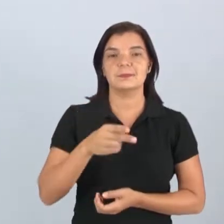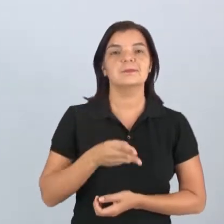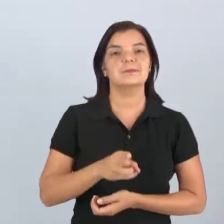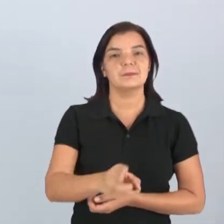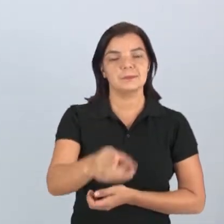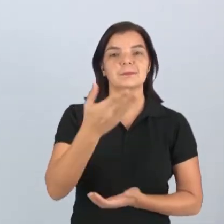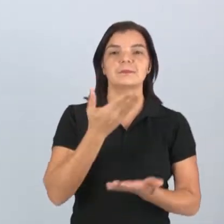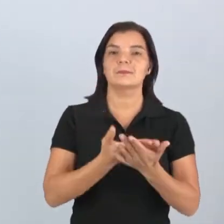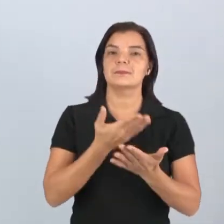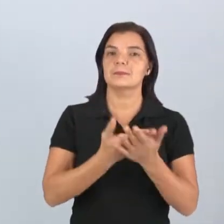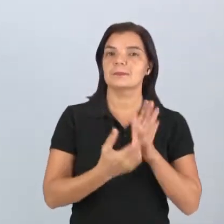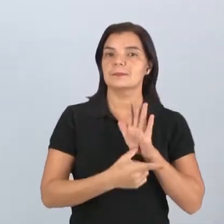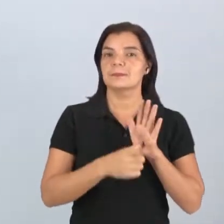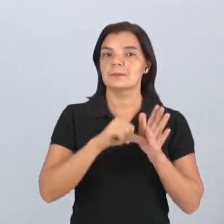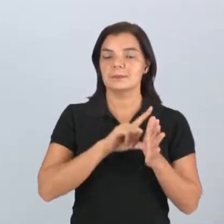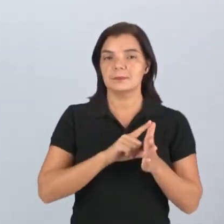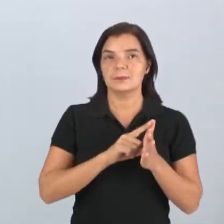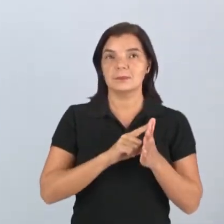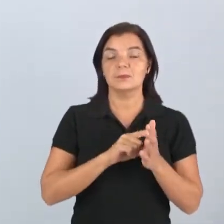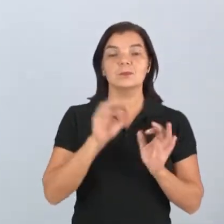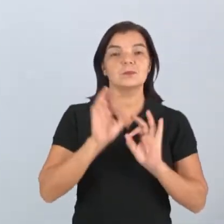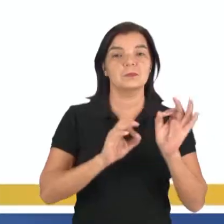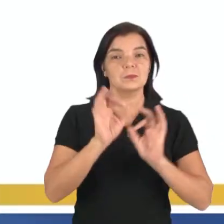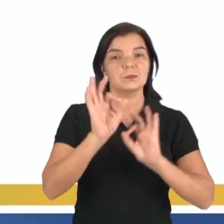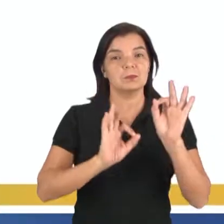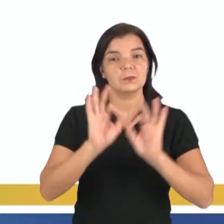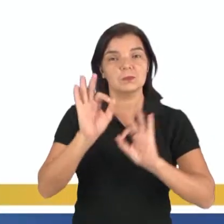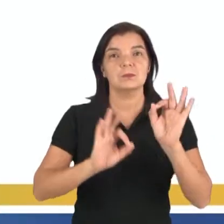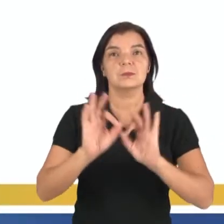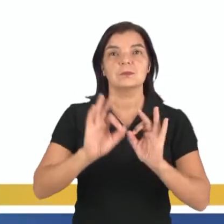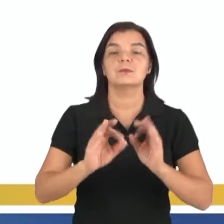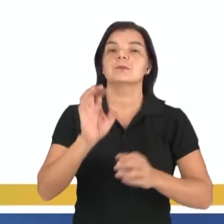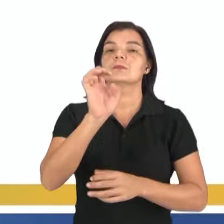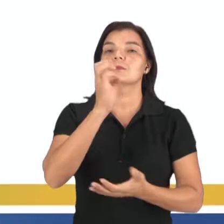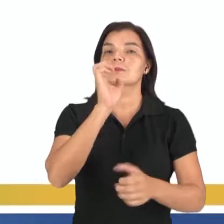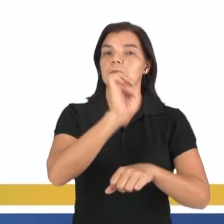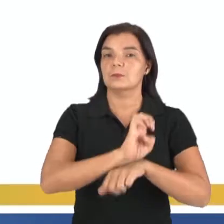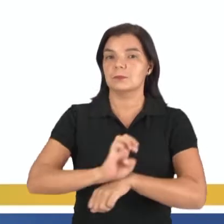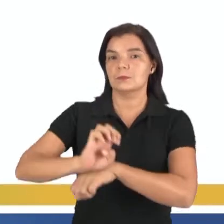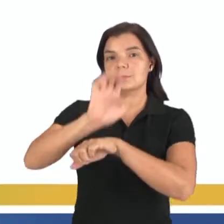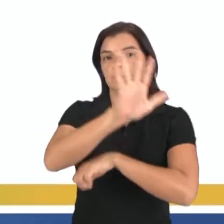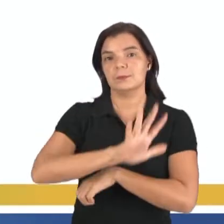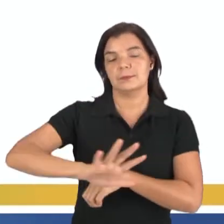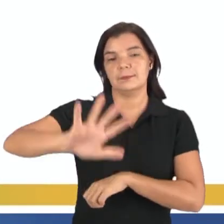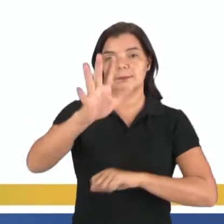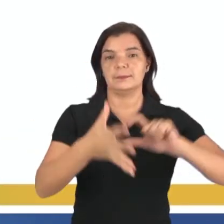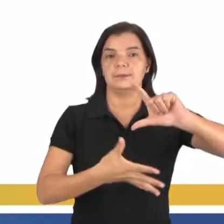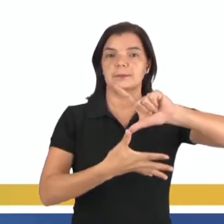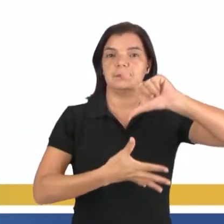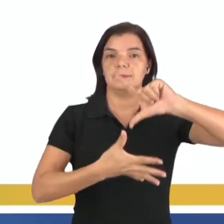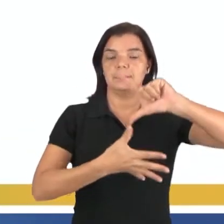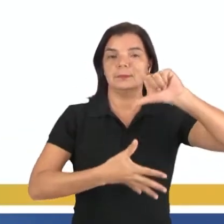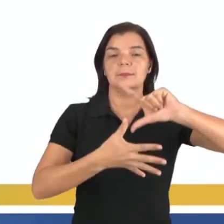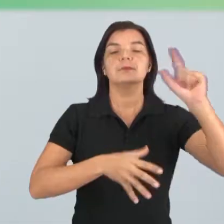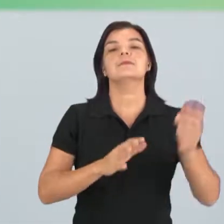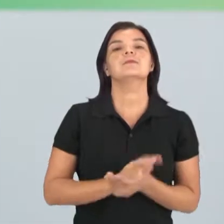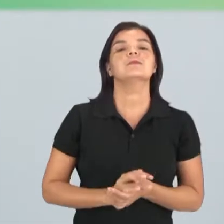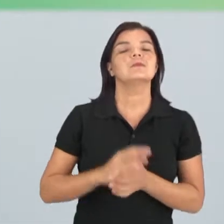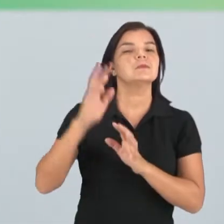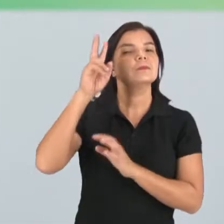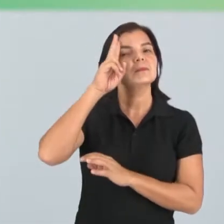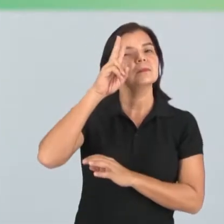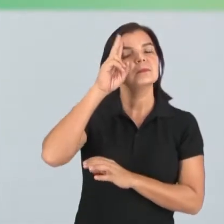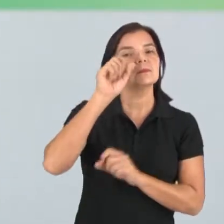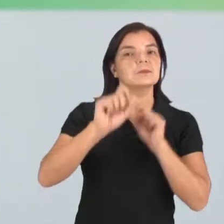continuidade àquela aula sobre o processo de formação dos Estados Nacionais da América Latina, né? Relembrando,